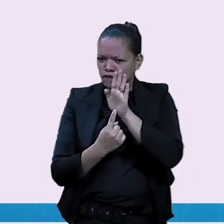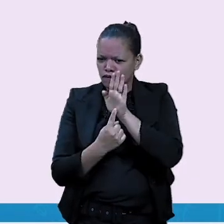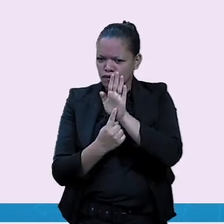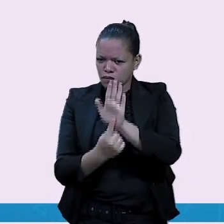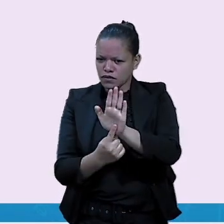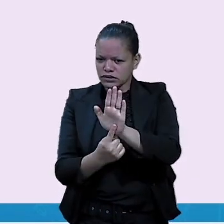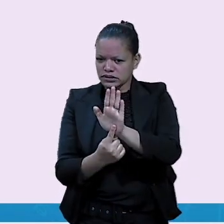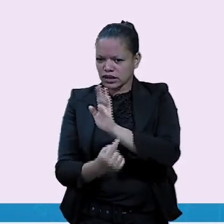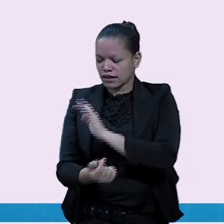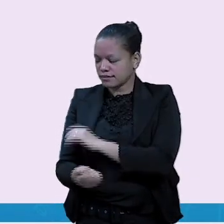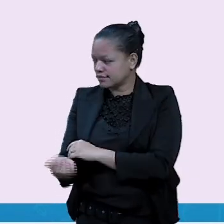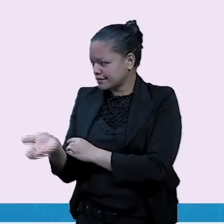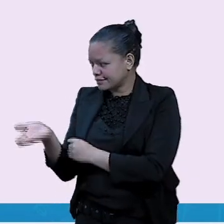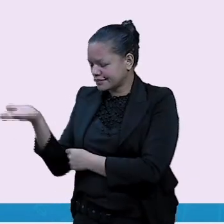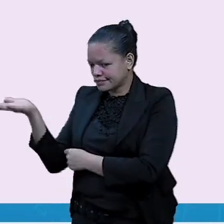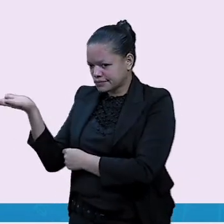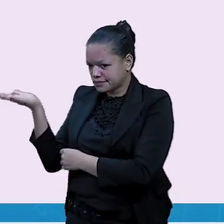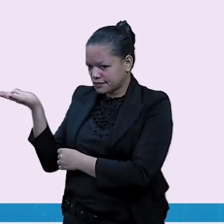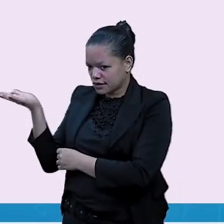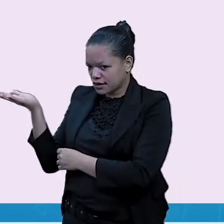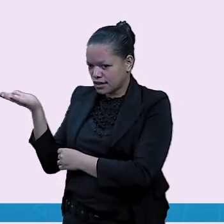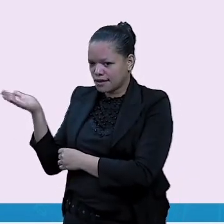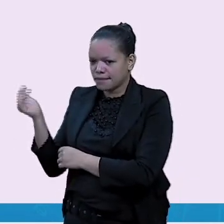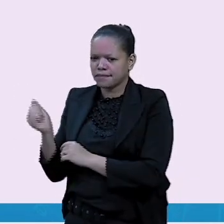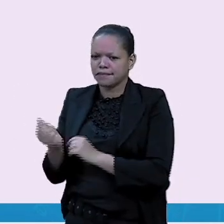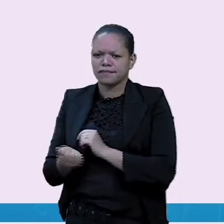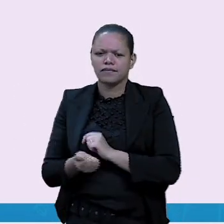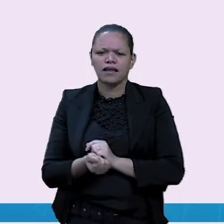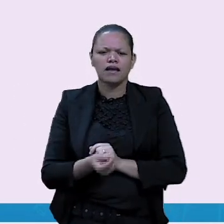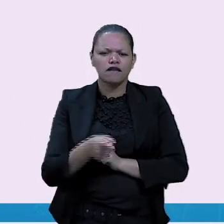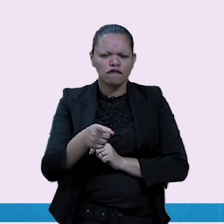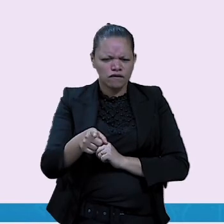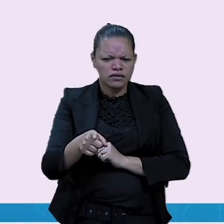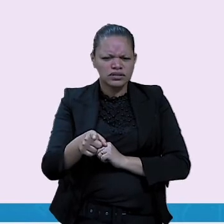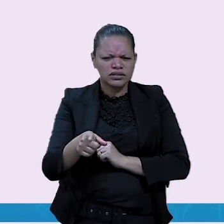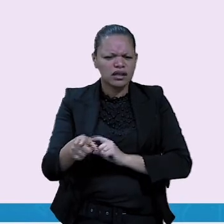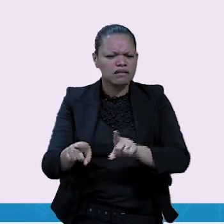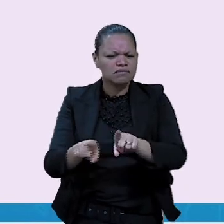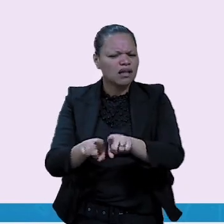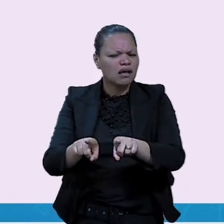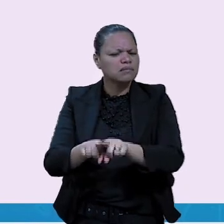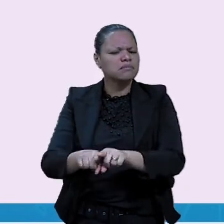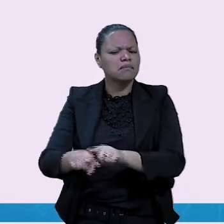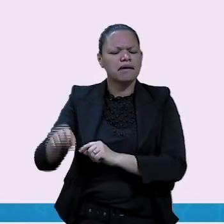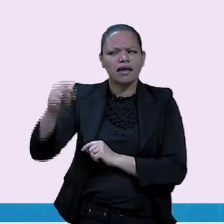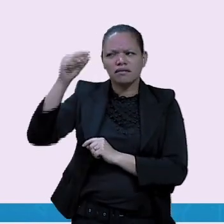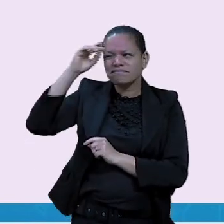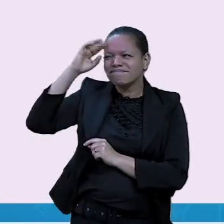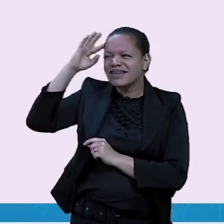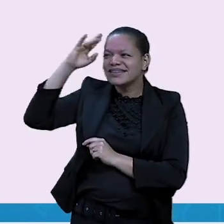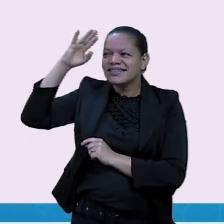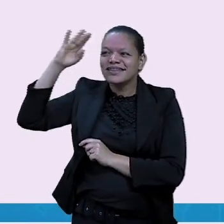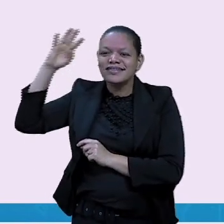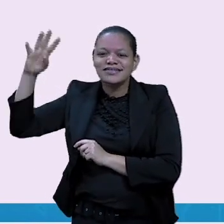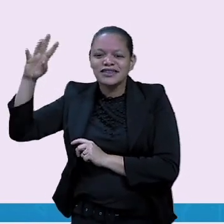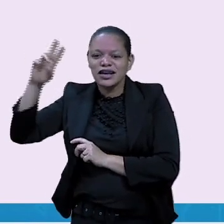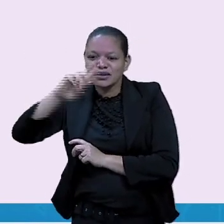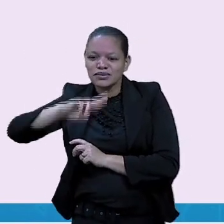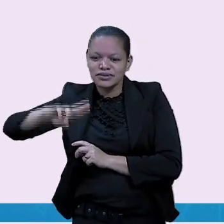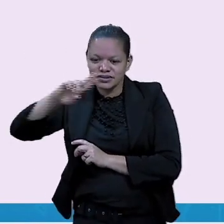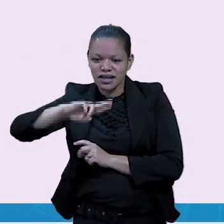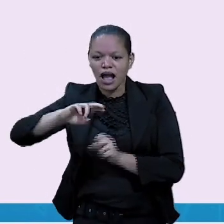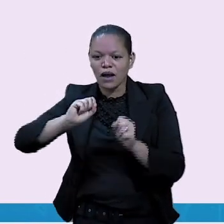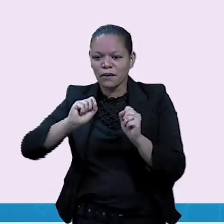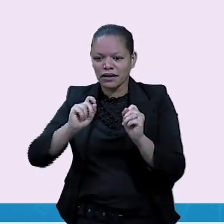né, colocar nessa história aqui. Mas você pode usar a sua imaginação aí e fazer diferente de mim. Então vamos